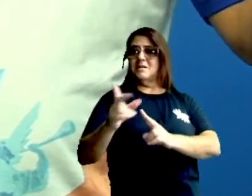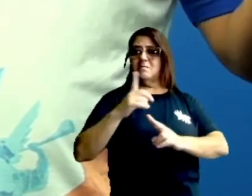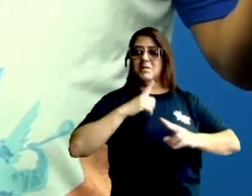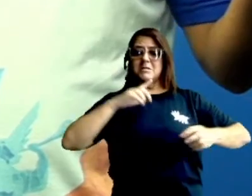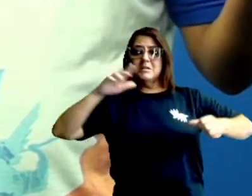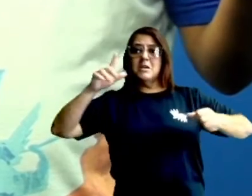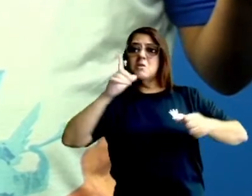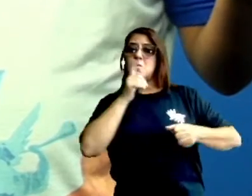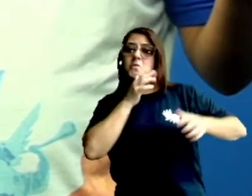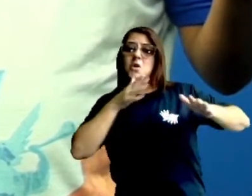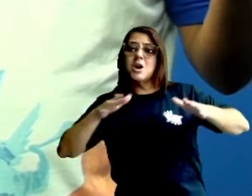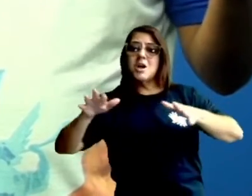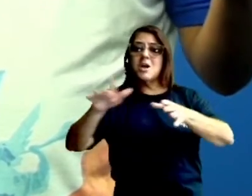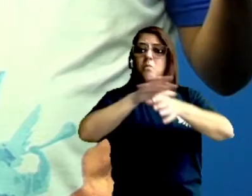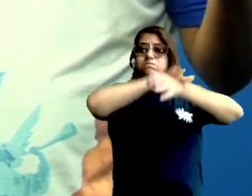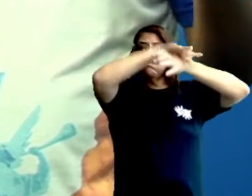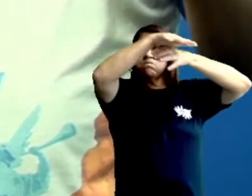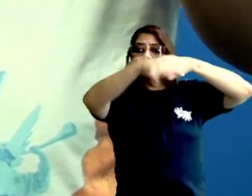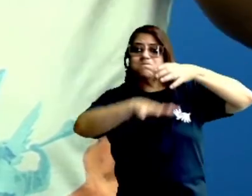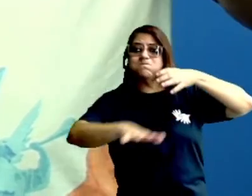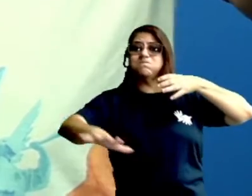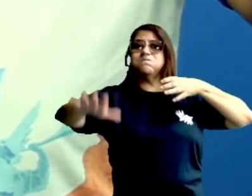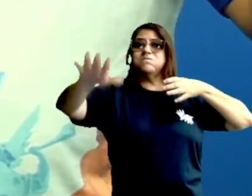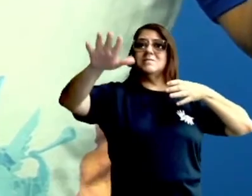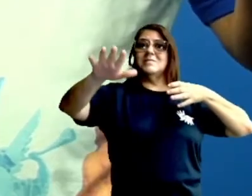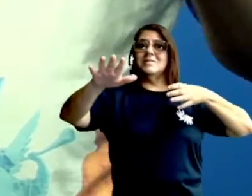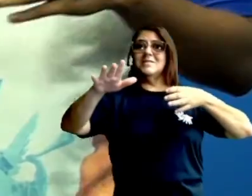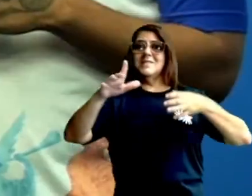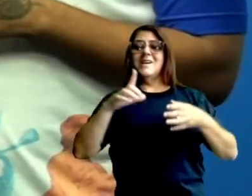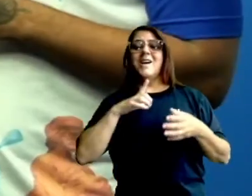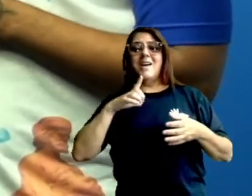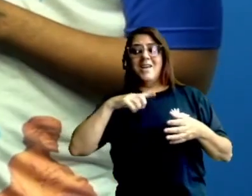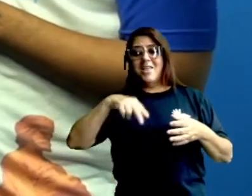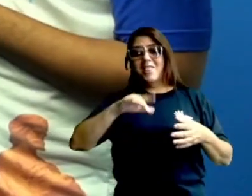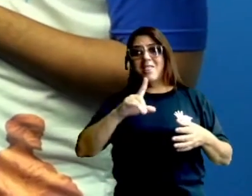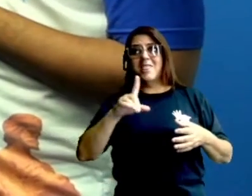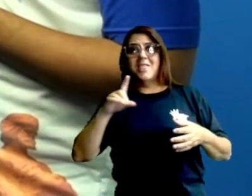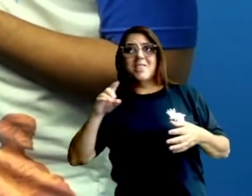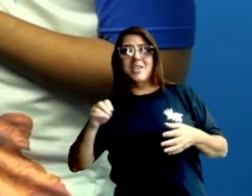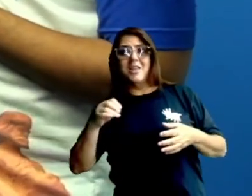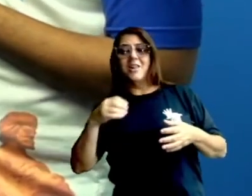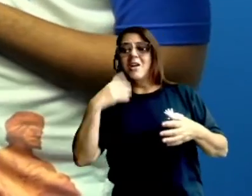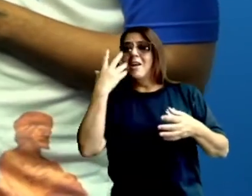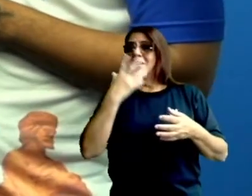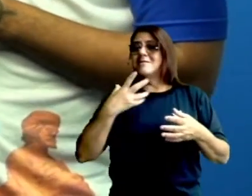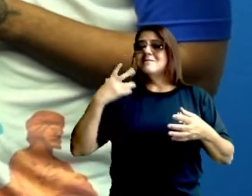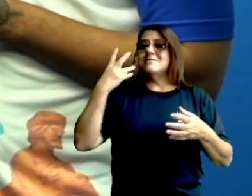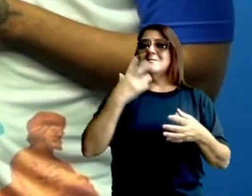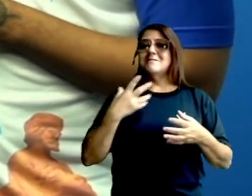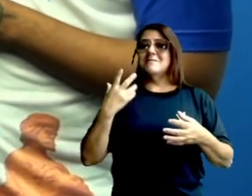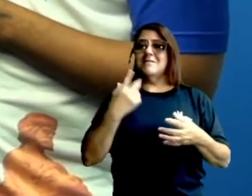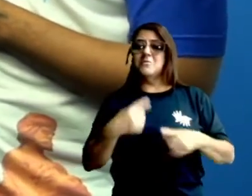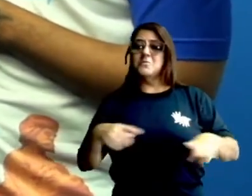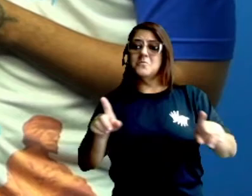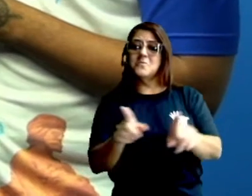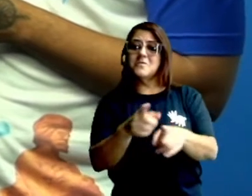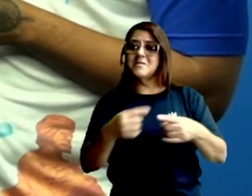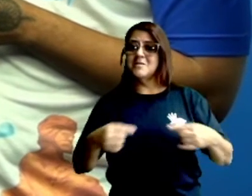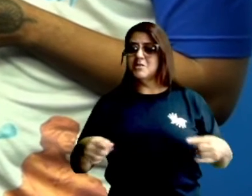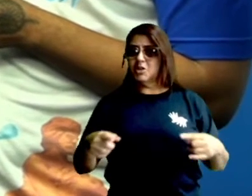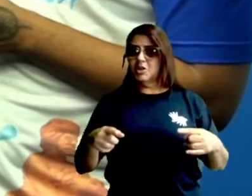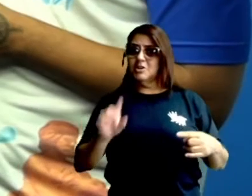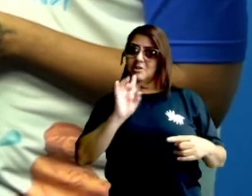tinha à cheia do Rio Nilo na toda vez que acontecer à cheia do Rio Nilo era recitado aqui esse hino